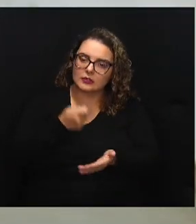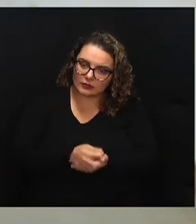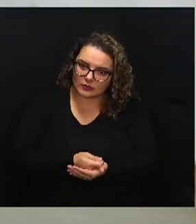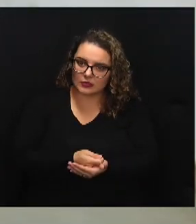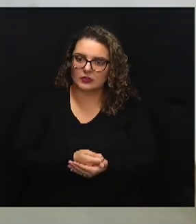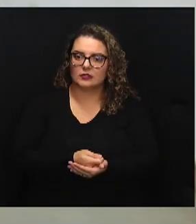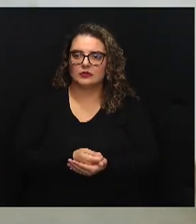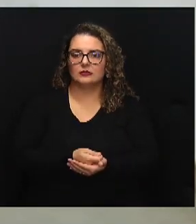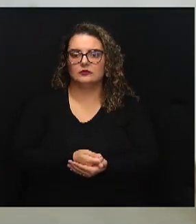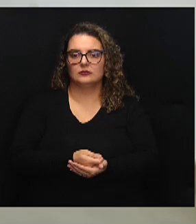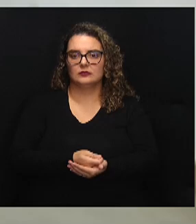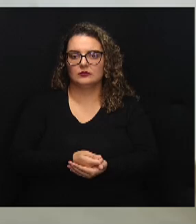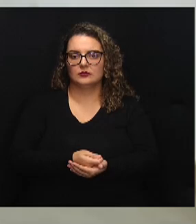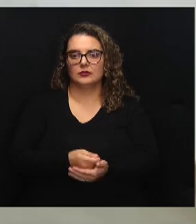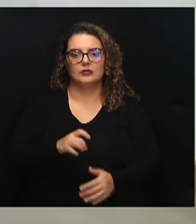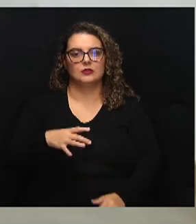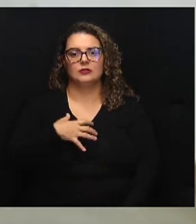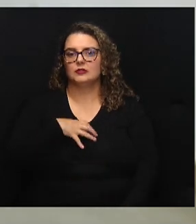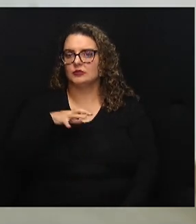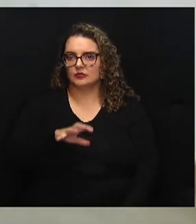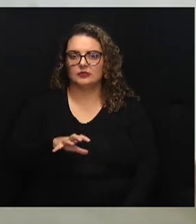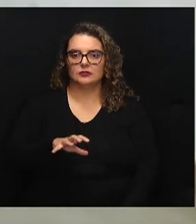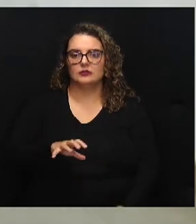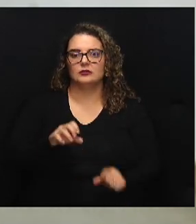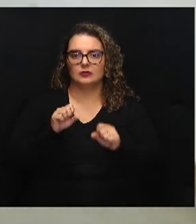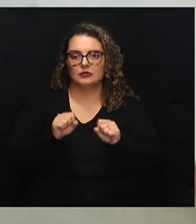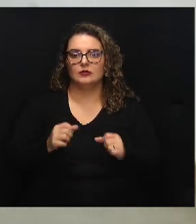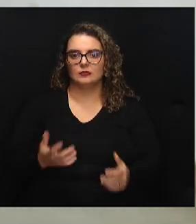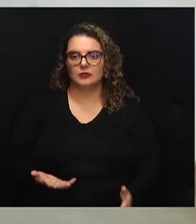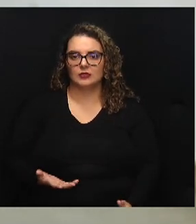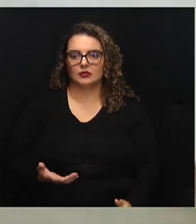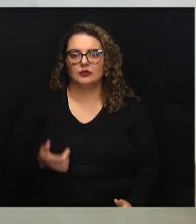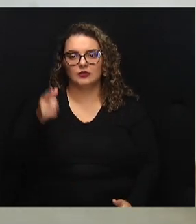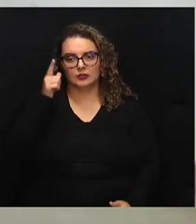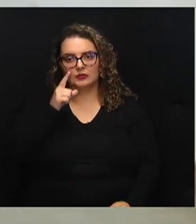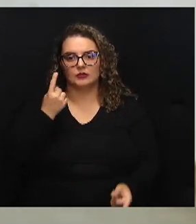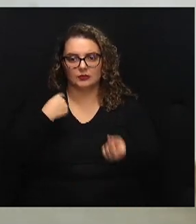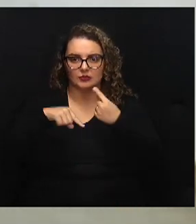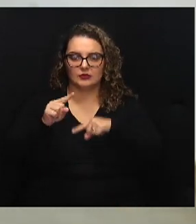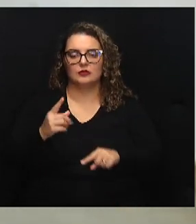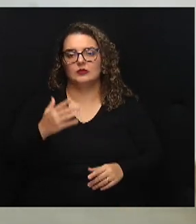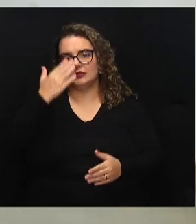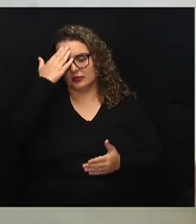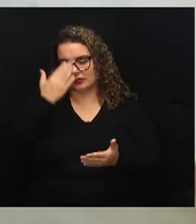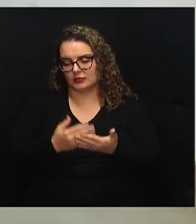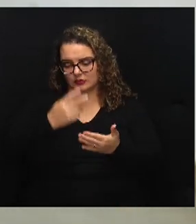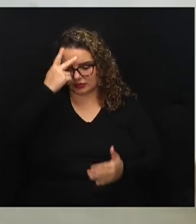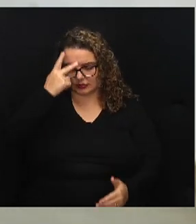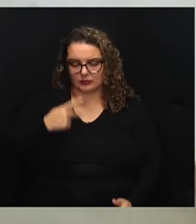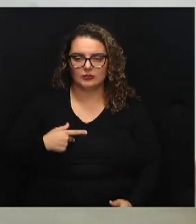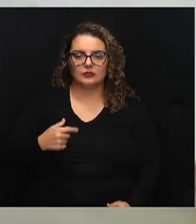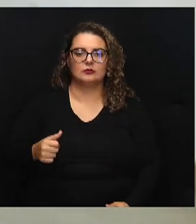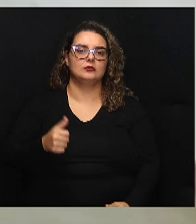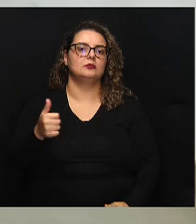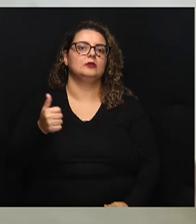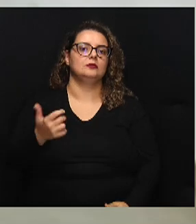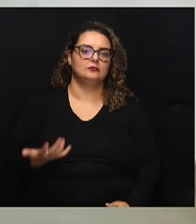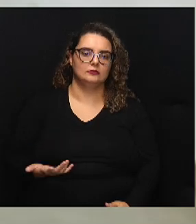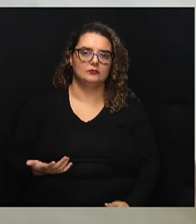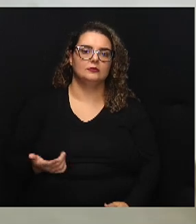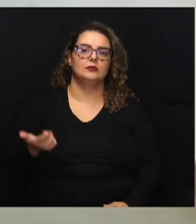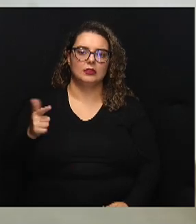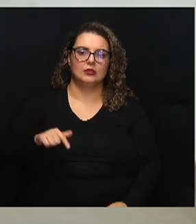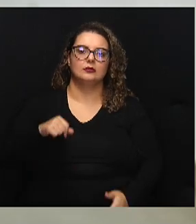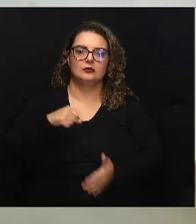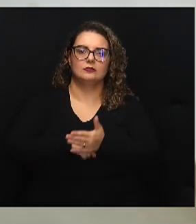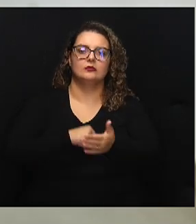e só assim poderá alcançar o sucesso. Acredite em si, em primeiro lugar, e vá em frente, porque